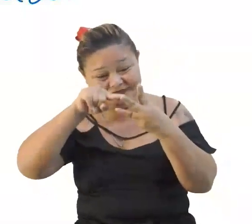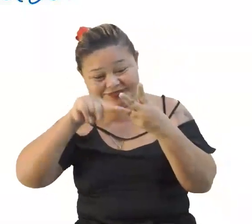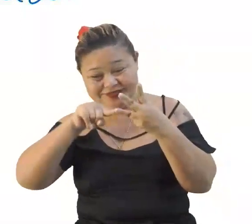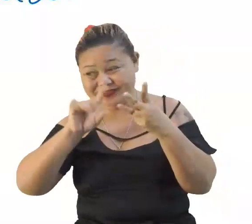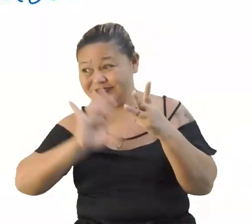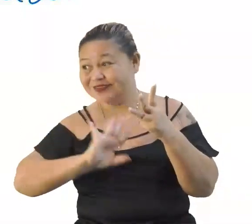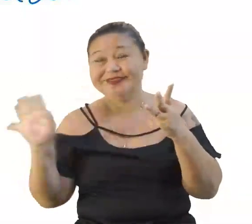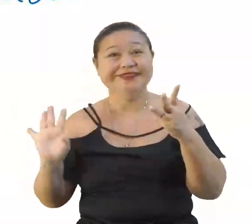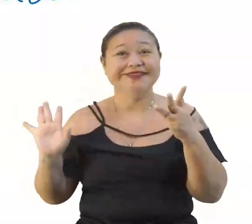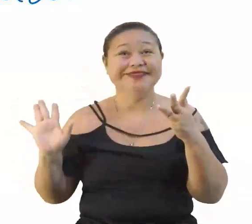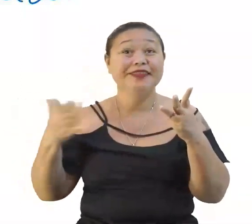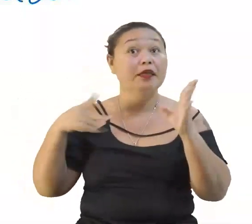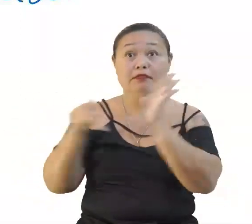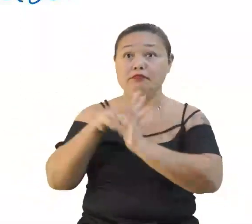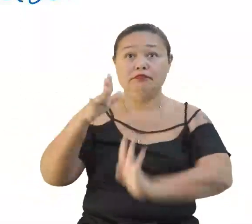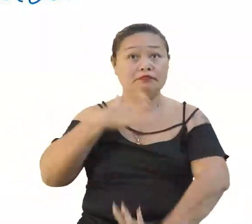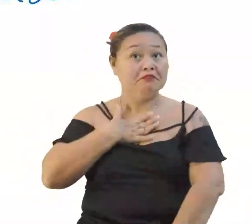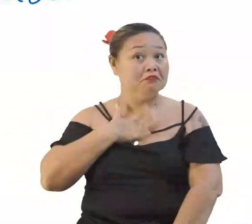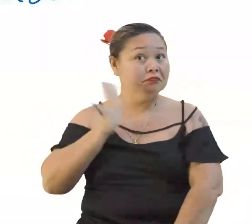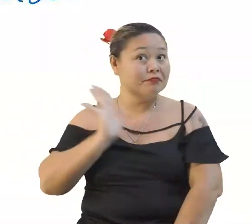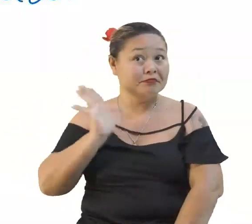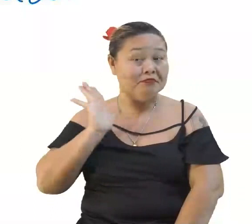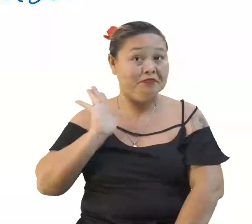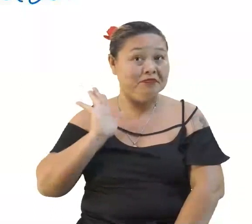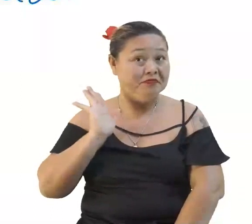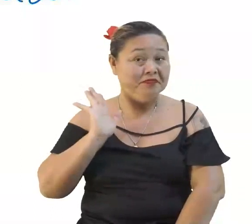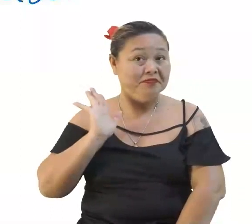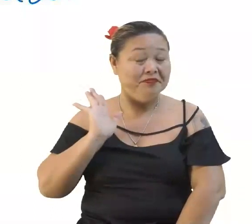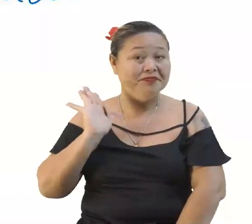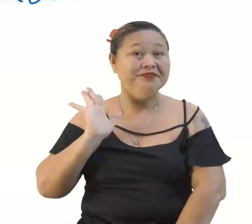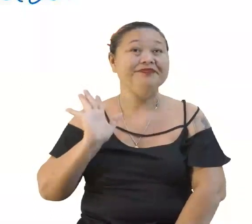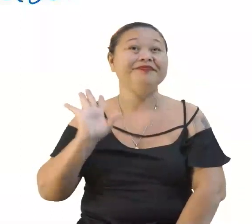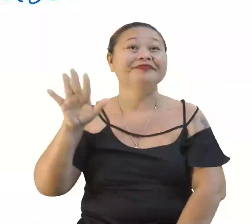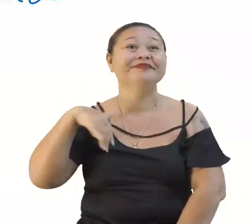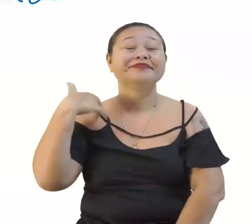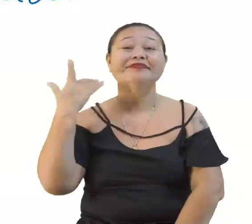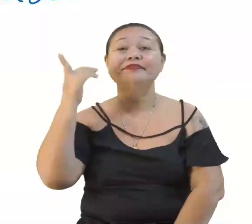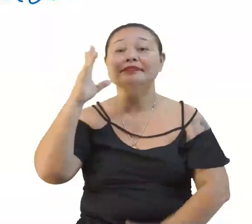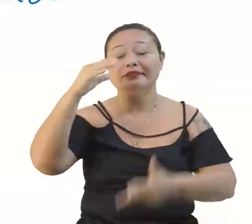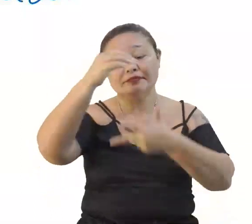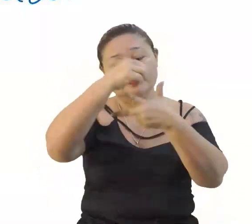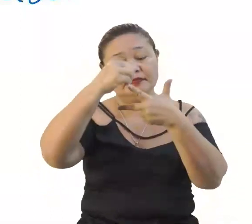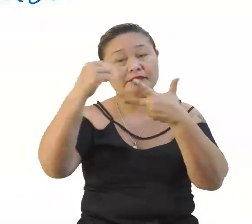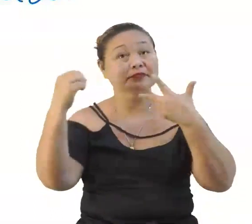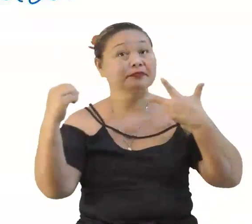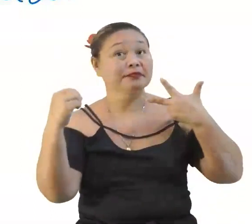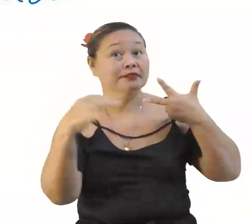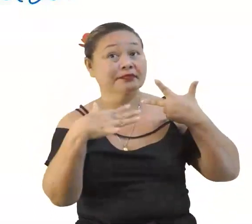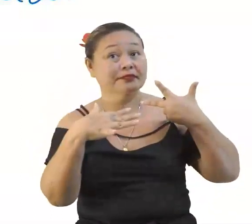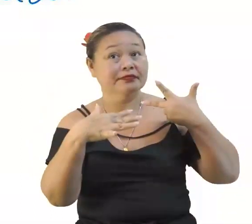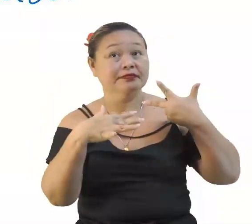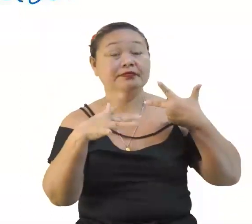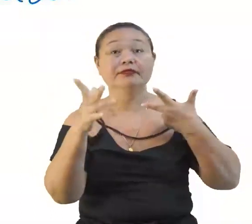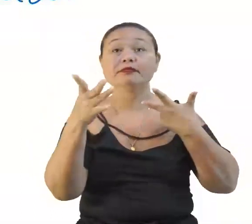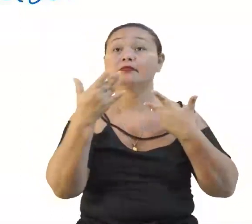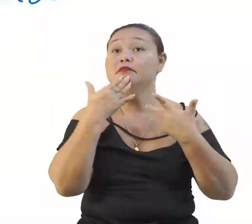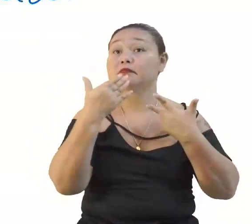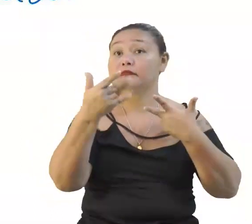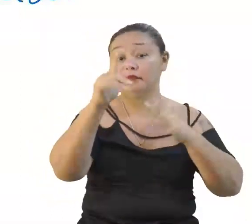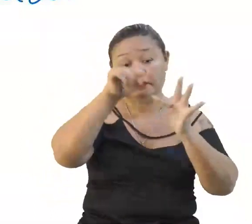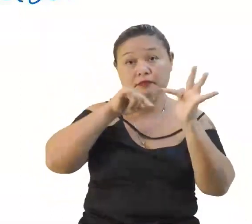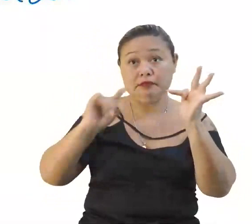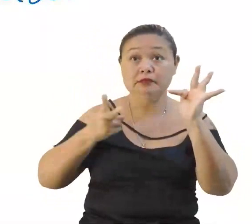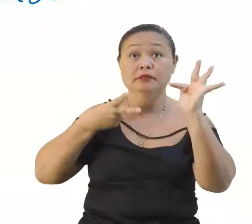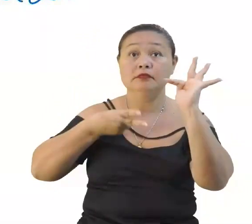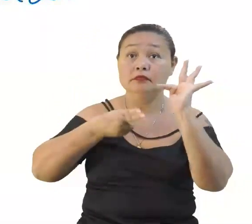e nada é meu. Nada é meu, tudo... Vamos lá então para o Se Liga no Enem. Aqui a gente não pediu a parte gráfica, mas